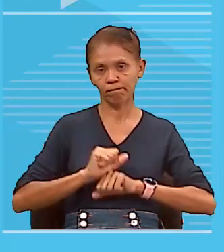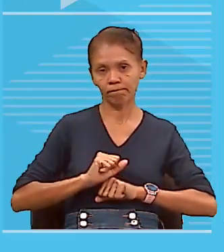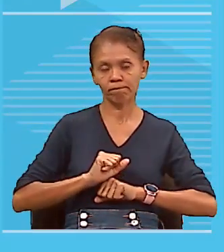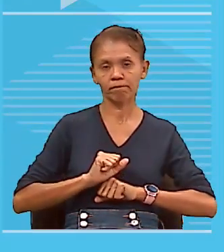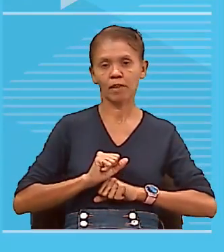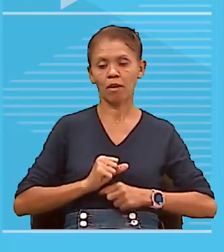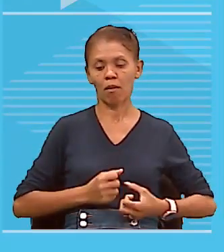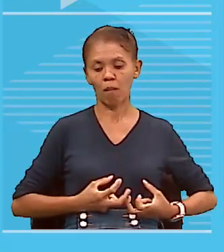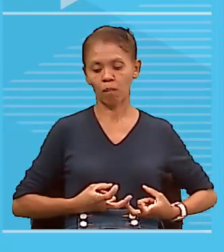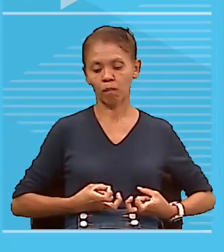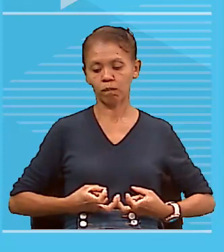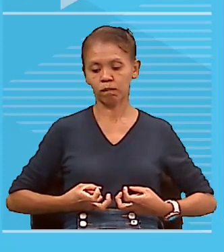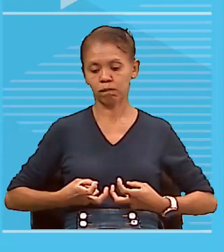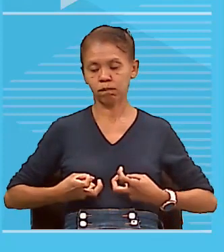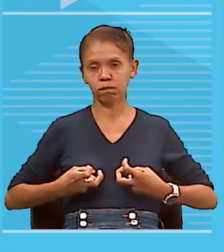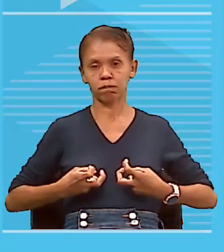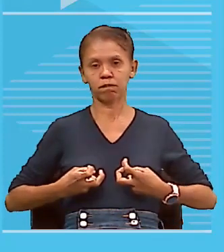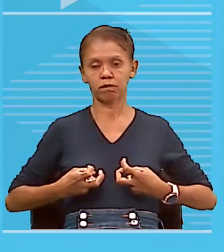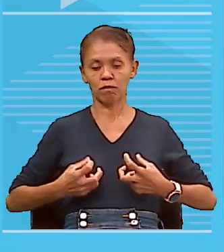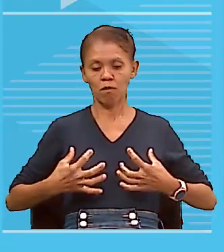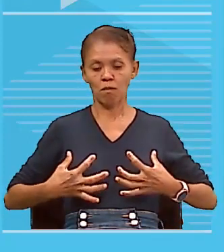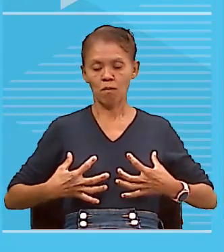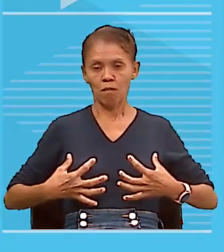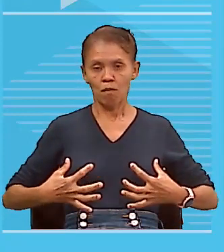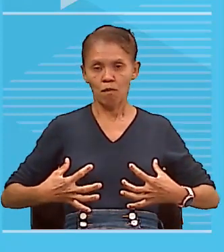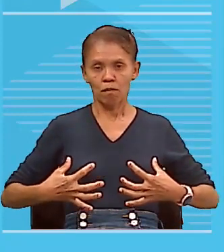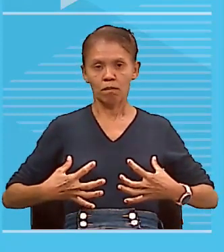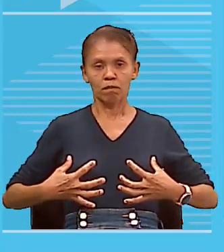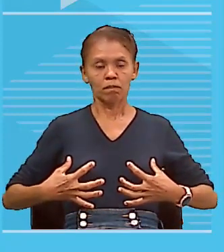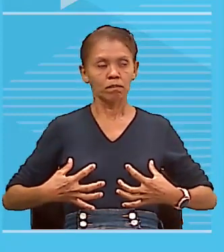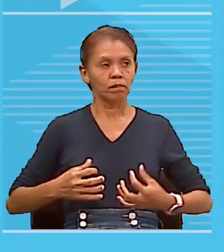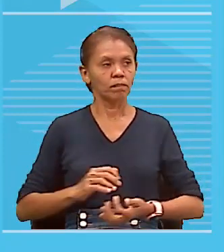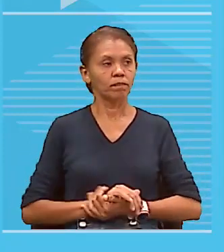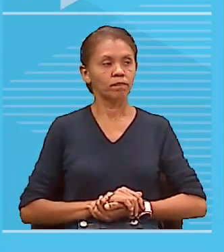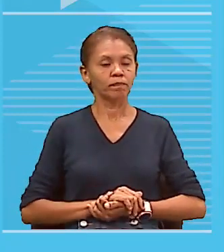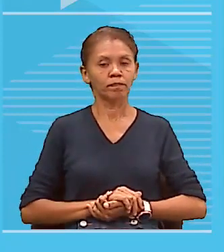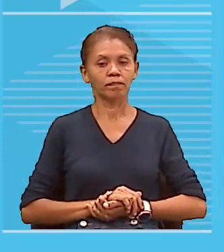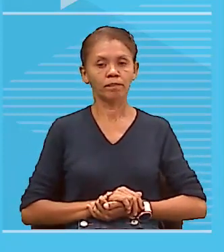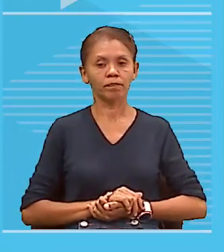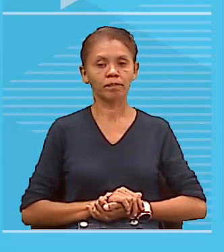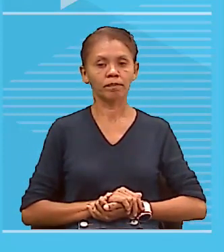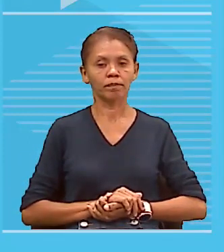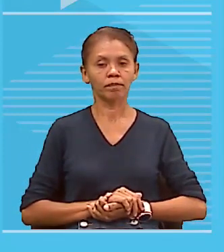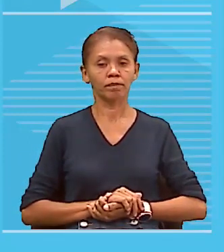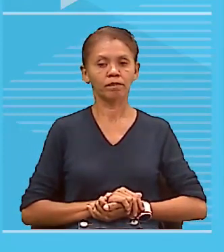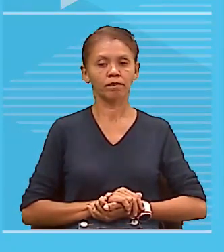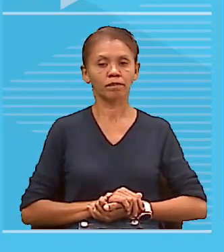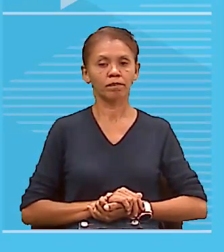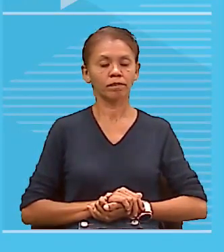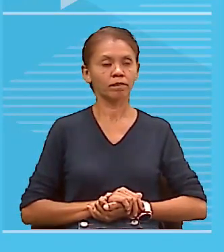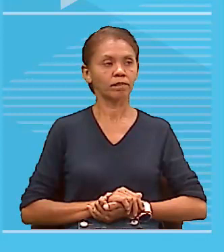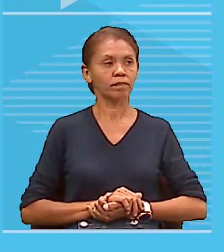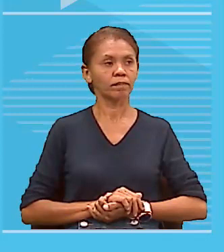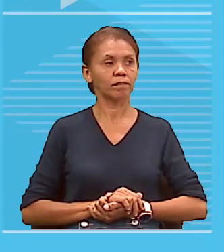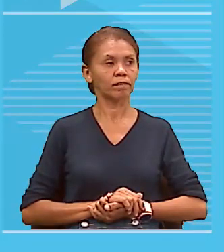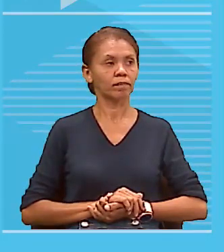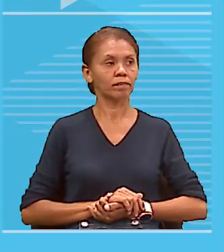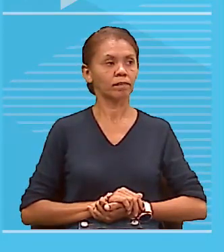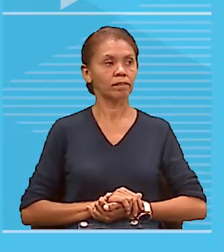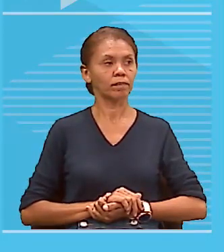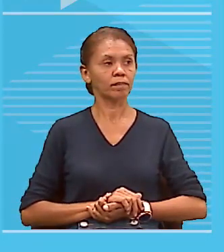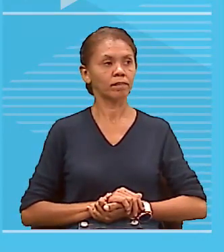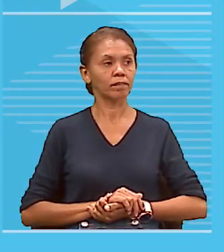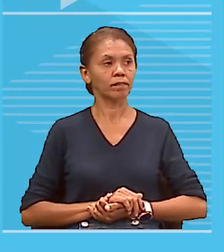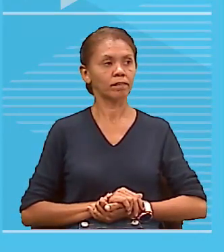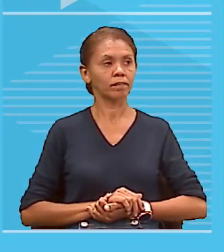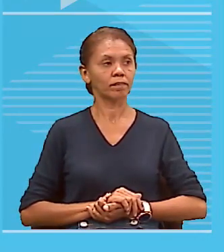de pulmão. Já pensou? Então, a SBPT, ela é inserida na luta contra